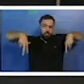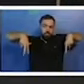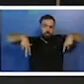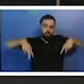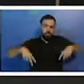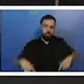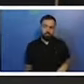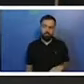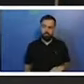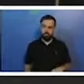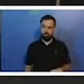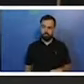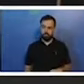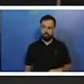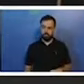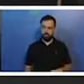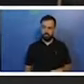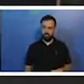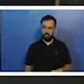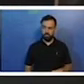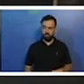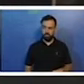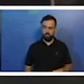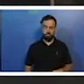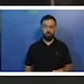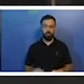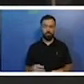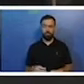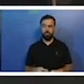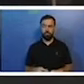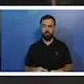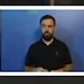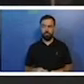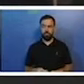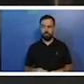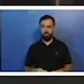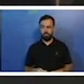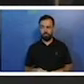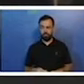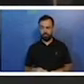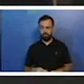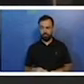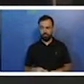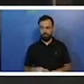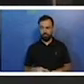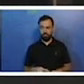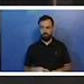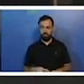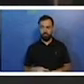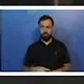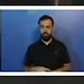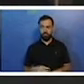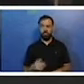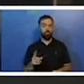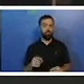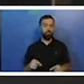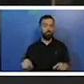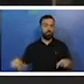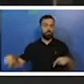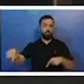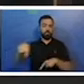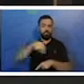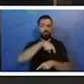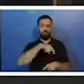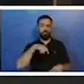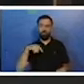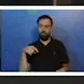madeira mesmo a mesma coisa pode ser quando estiver fazendo círculo o círculo de algum verbo né